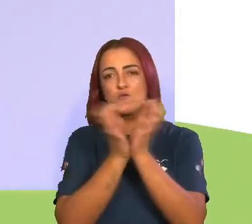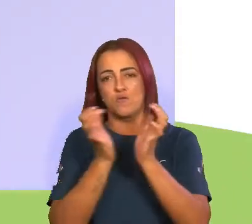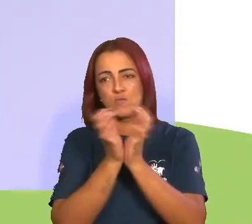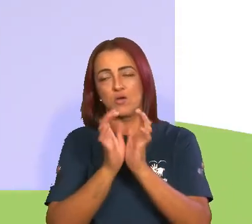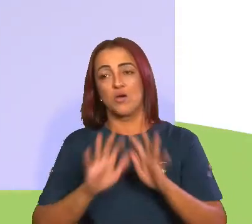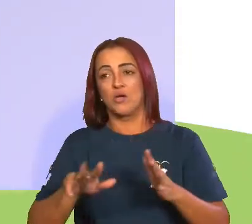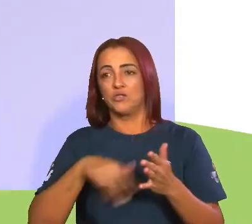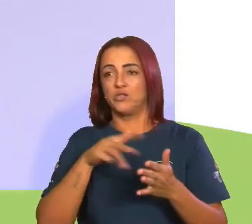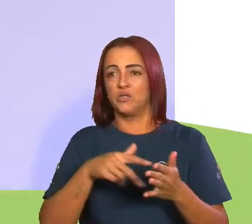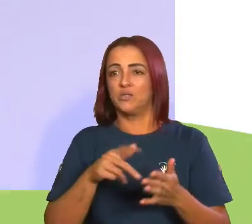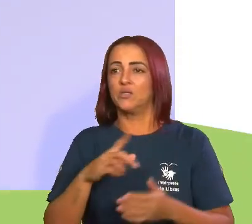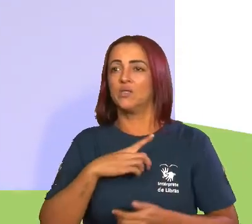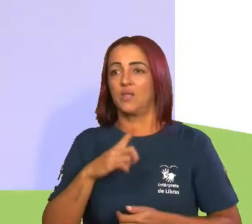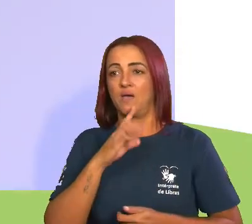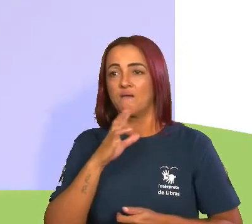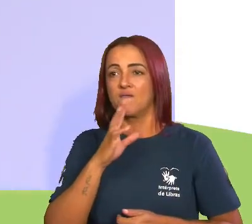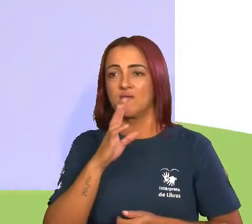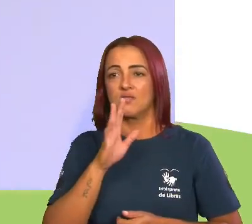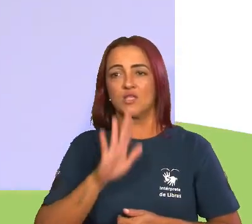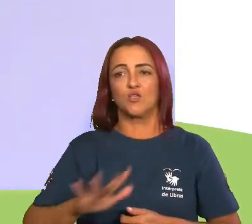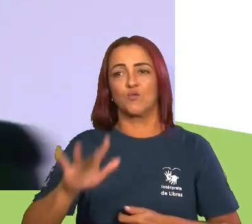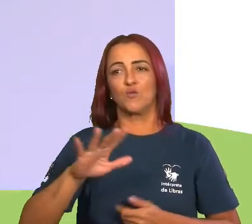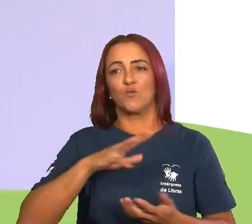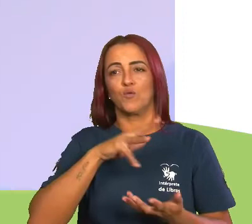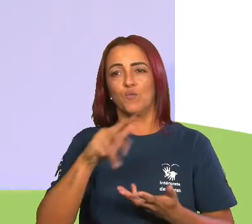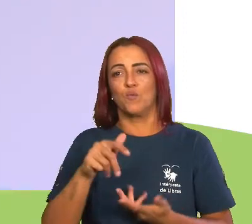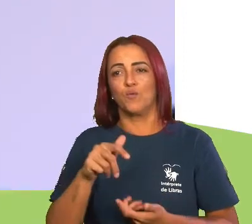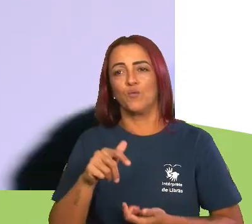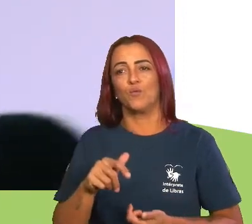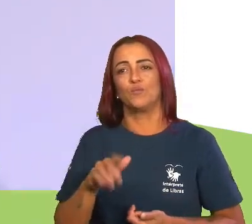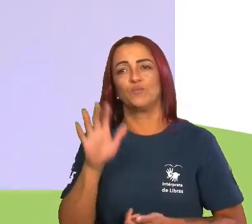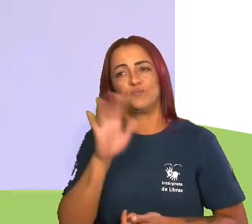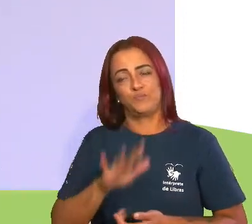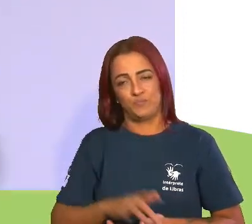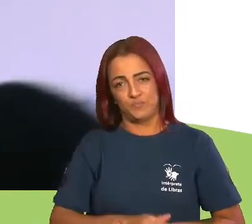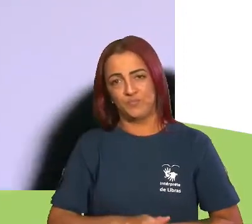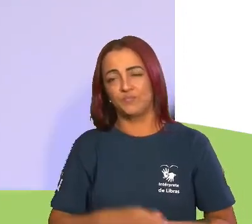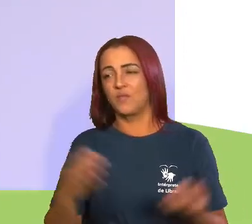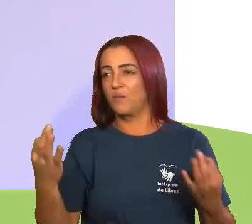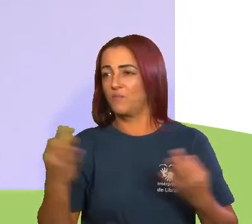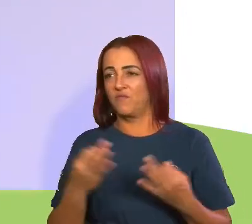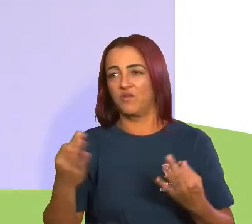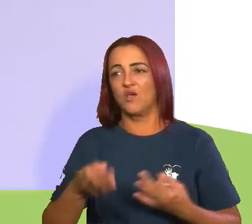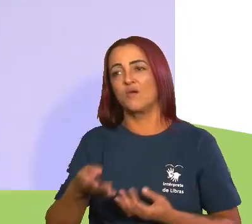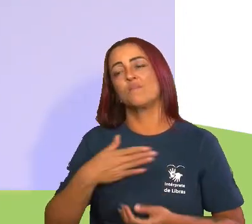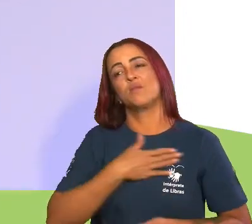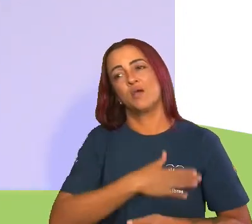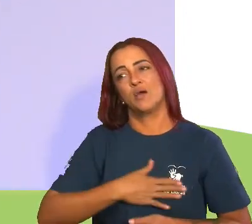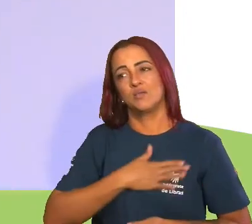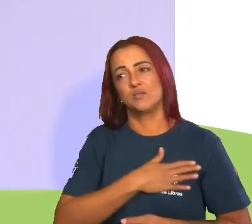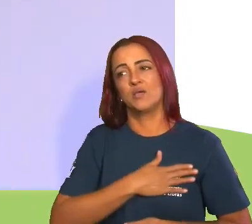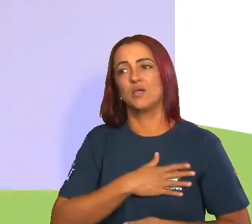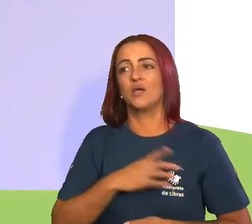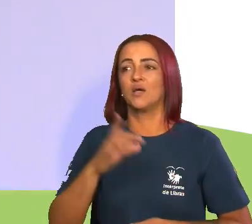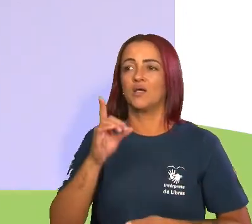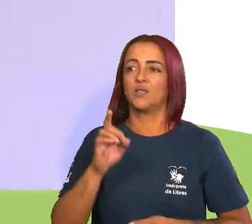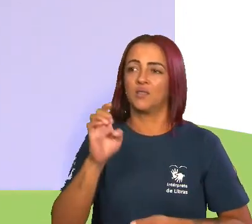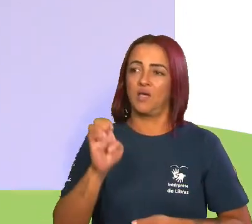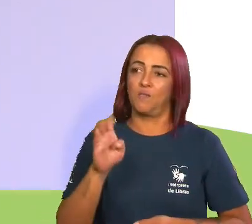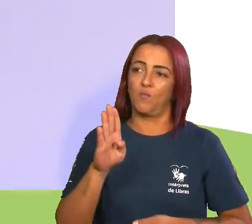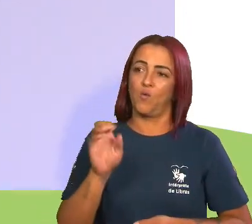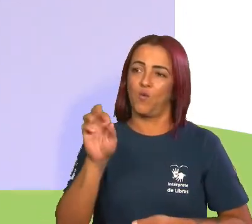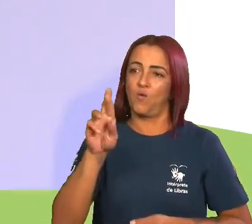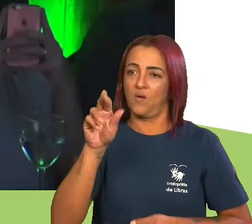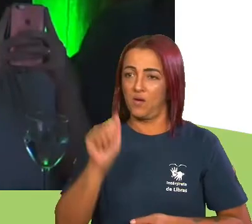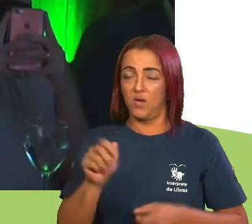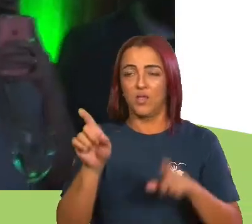país. Nome reconhecido no mundo inteiro pela excelência. Que prazer receber aqui Débora e você também,